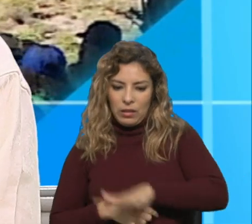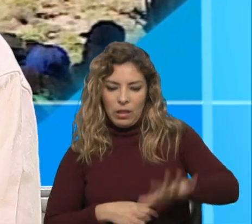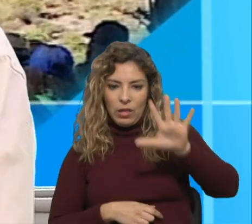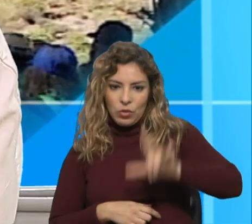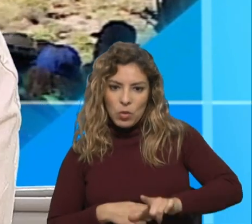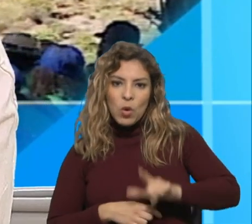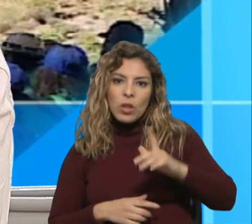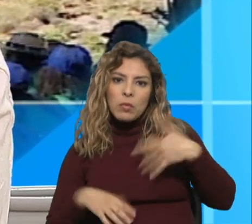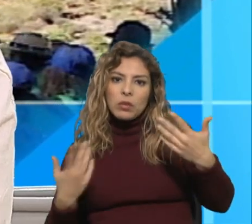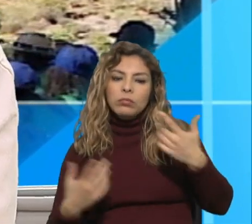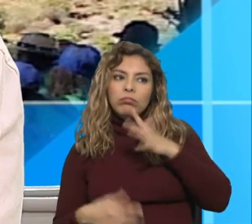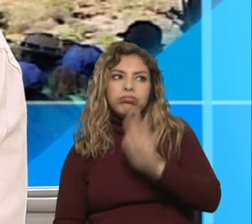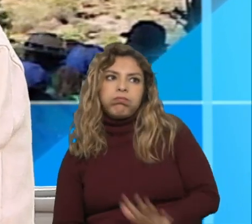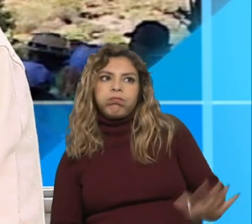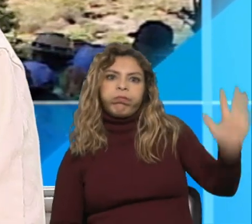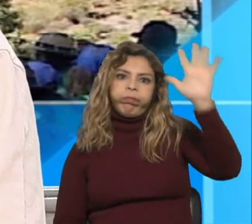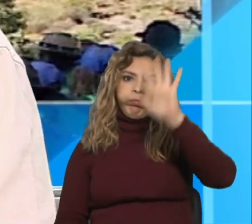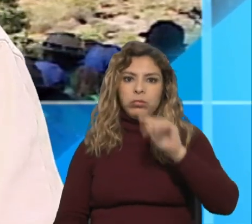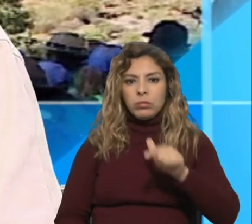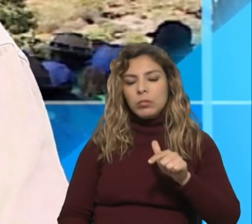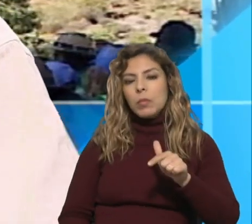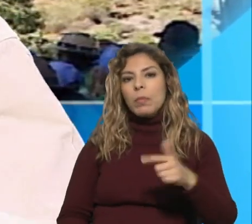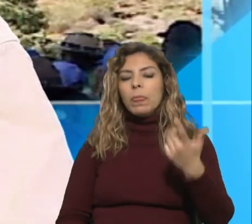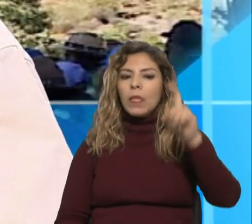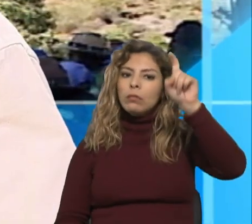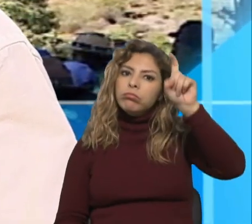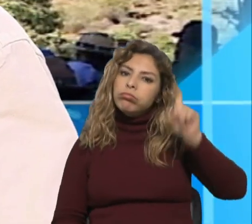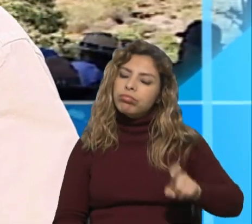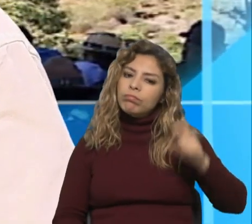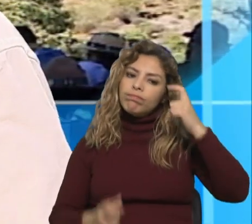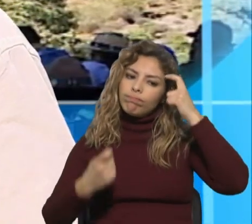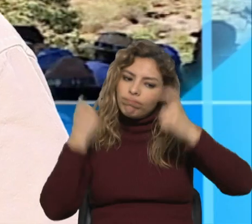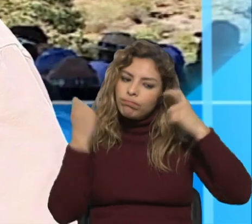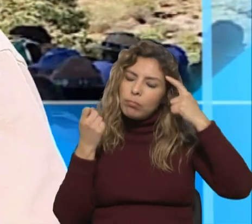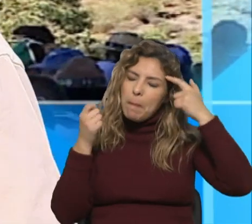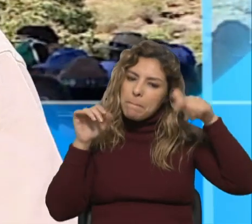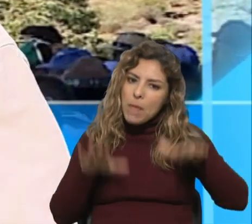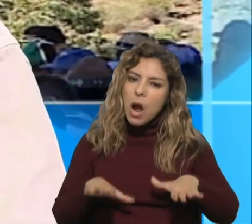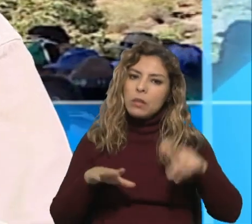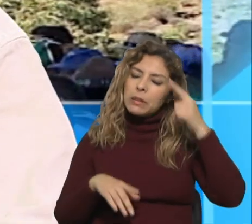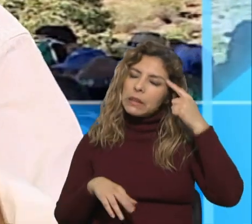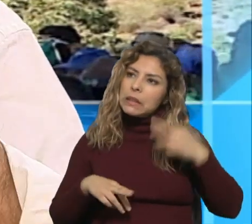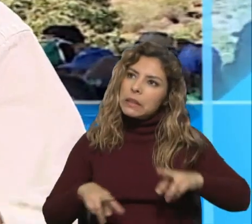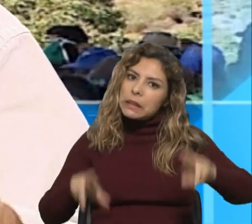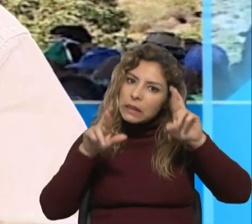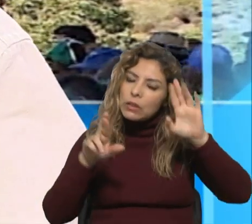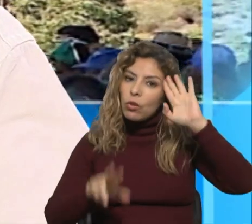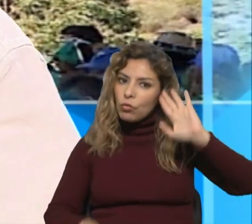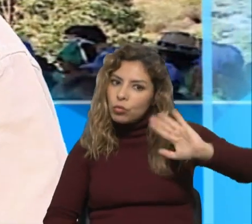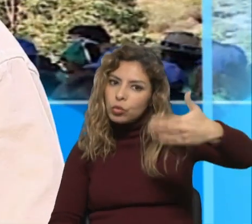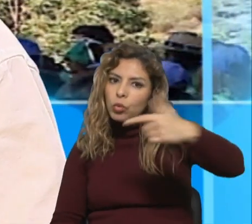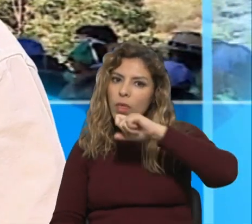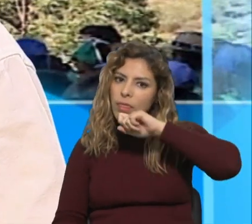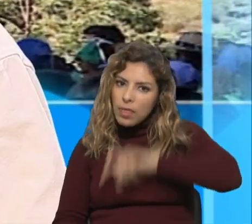portuguesa, um dia como estes, um dia de paragem, de reflexão e, sobretudo, um dia de esperança, para olhar o futuro com um olhar de